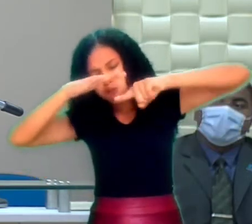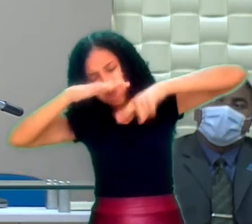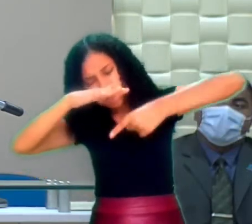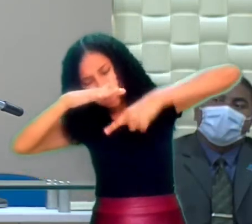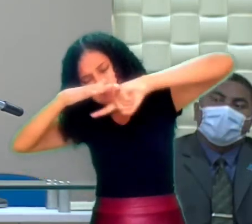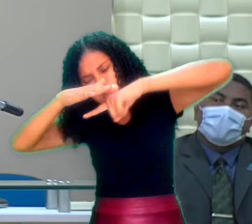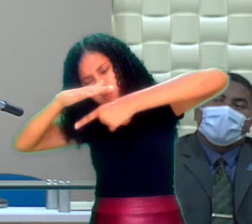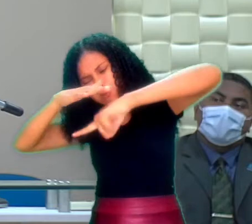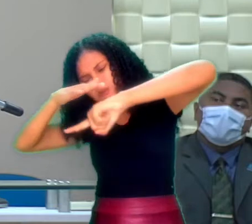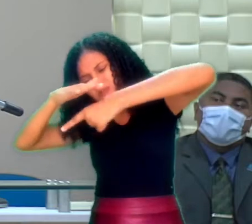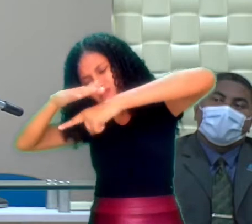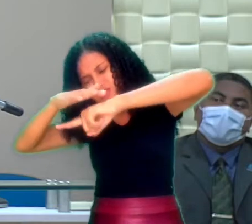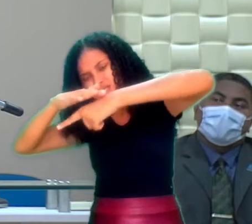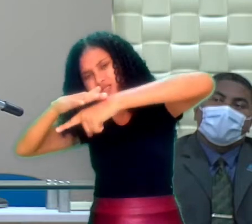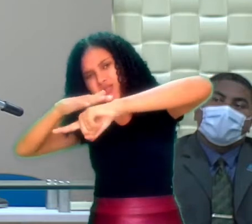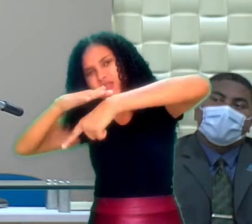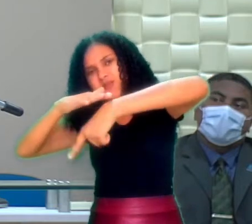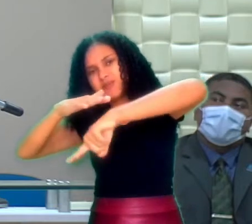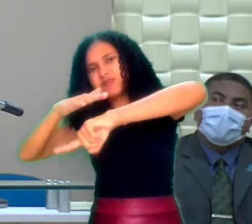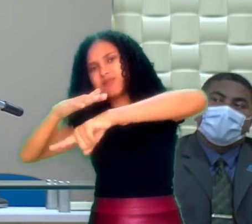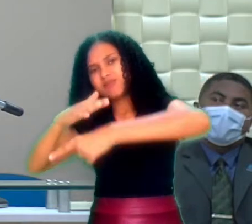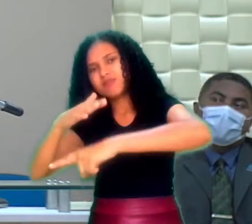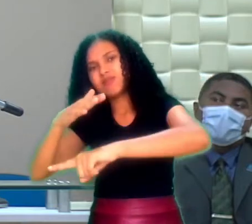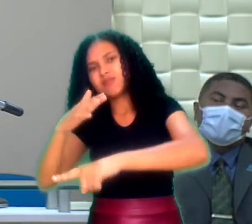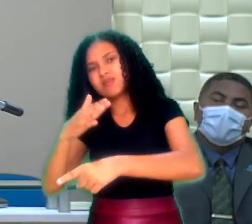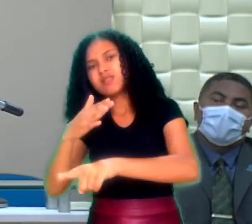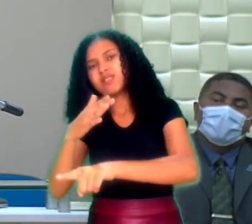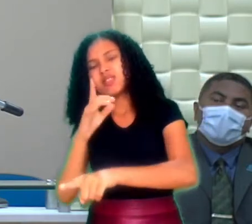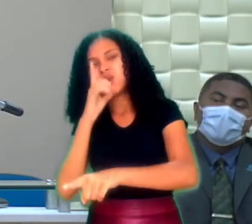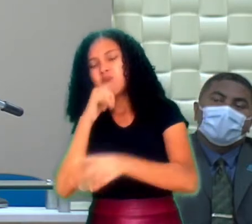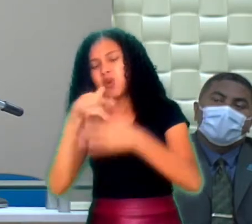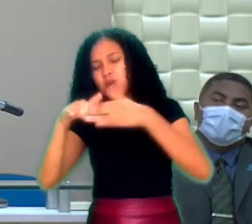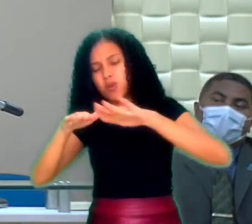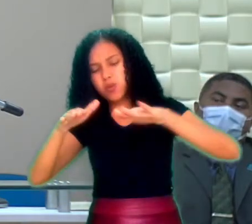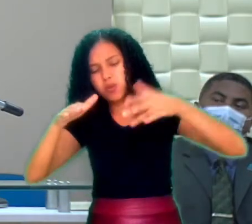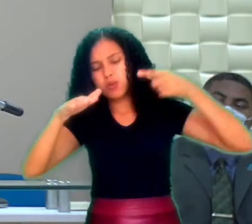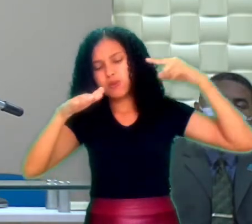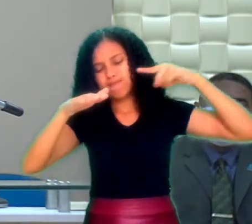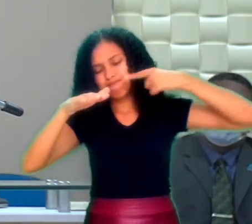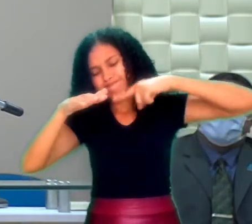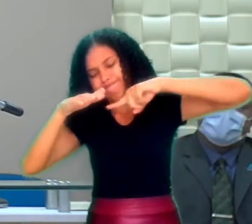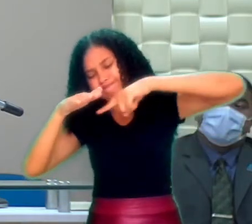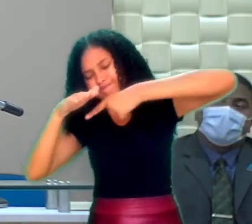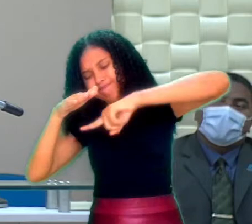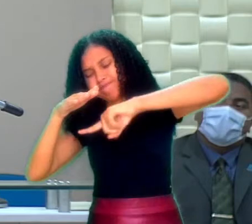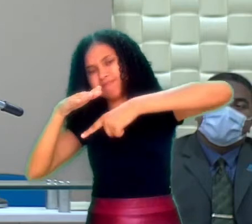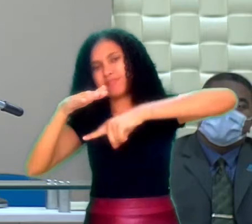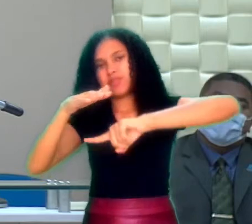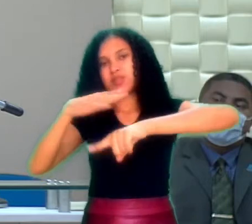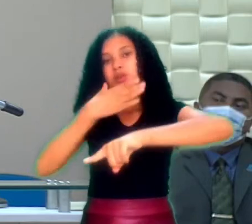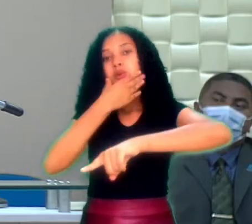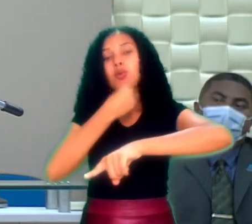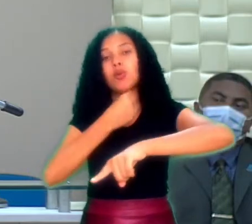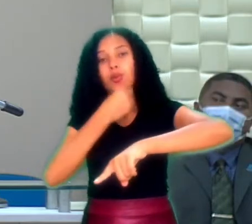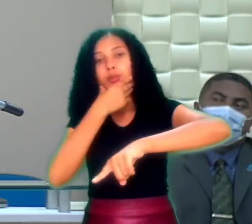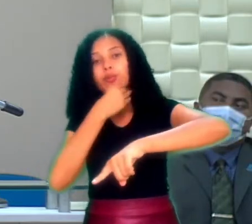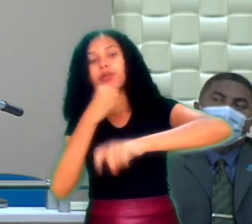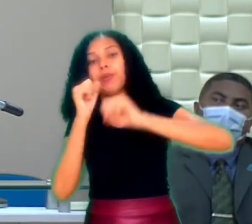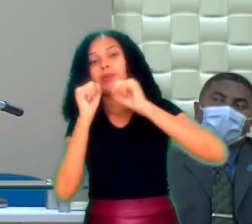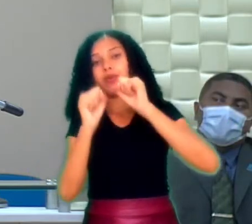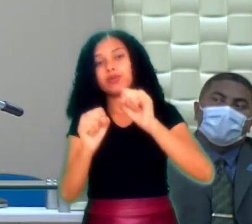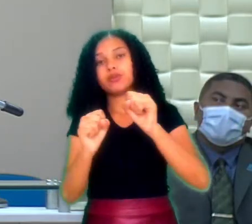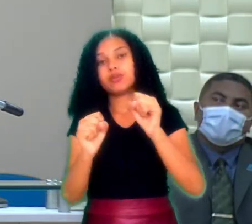às mais profundas águas, ao mais profundo que o homem pode